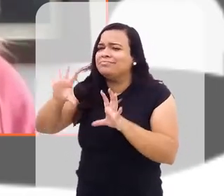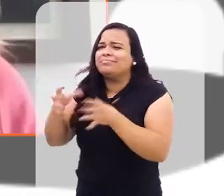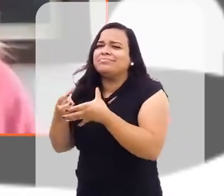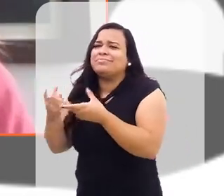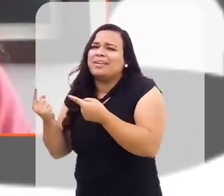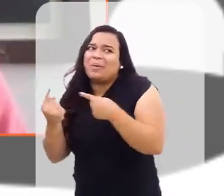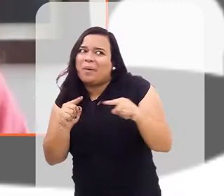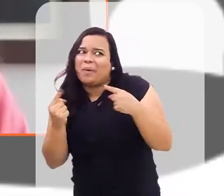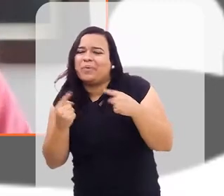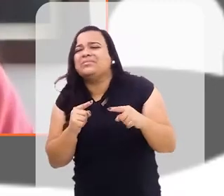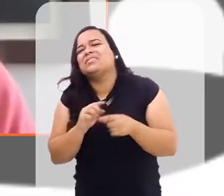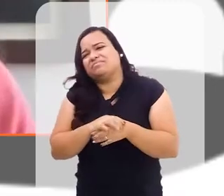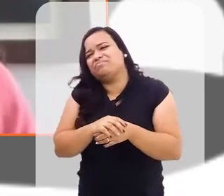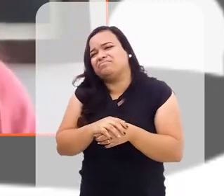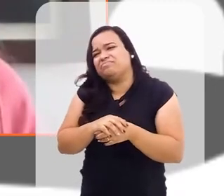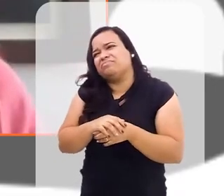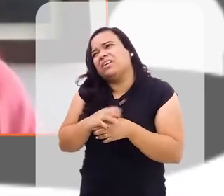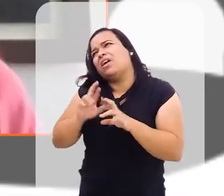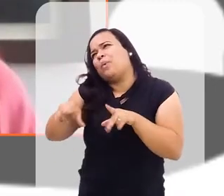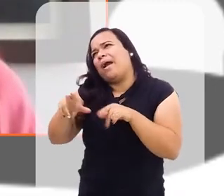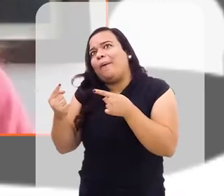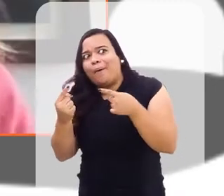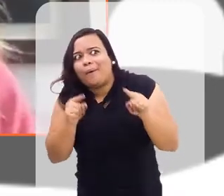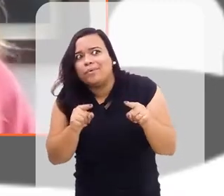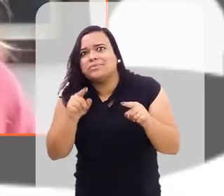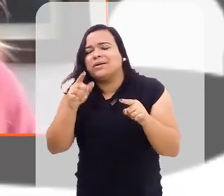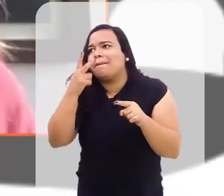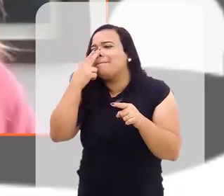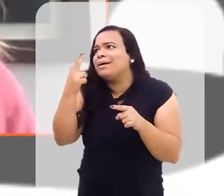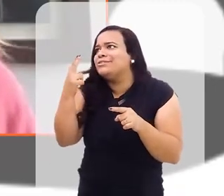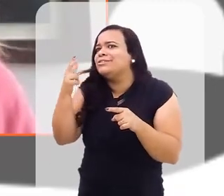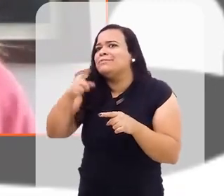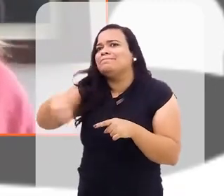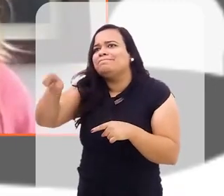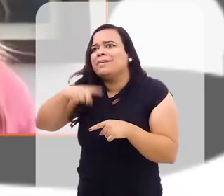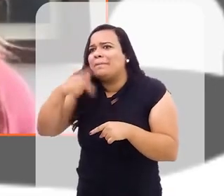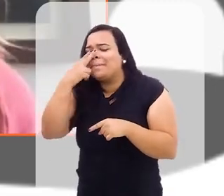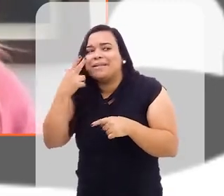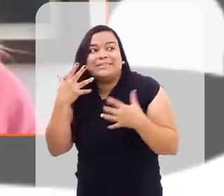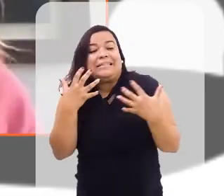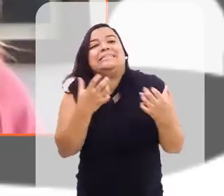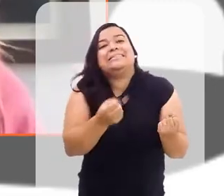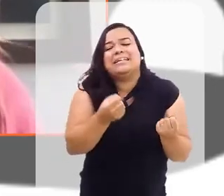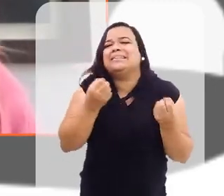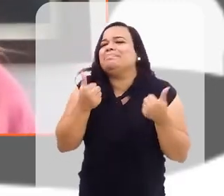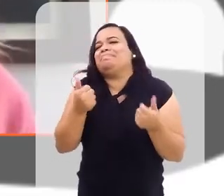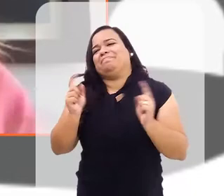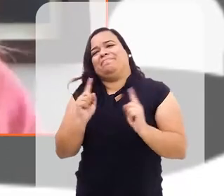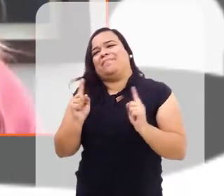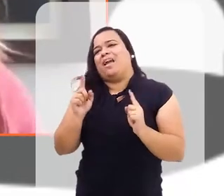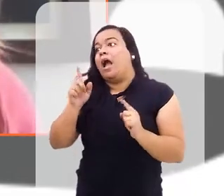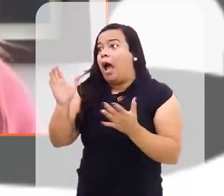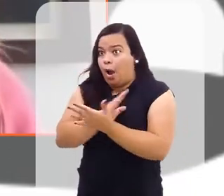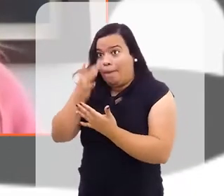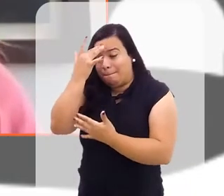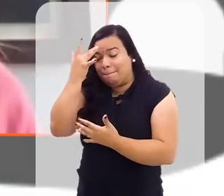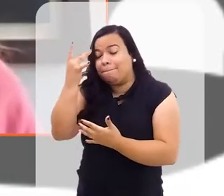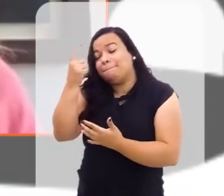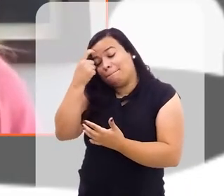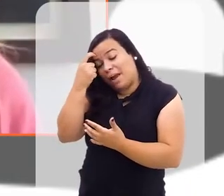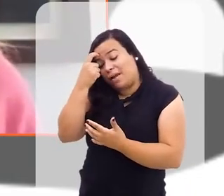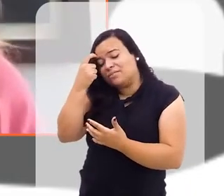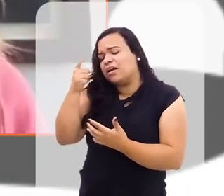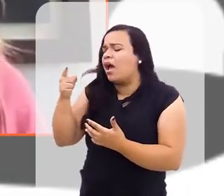favor, pró livros não ficção, né? Que são livros que te fazem desenvolver profissionalmente ou espiritualmente